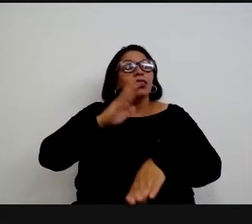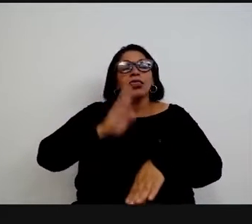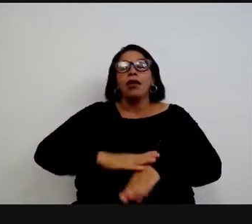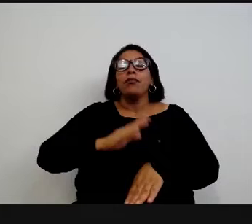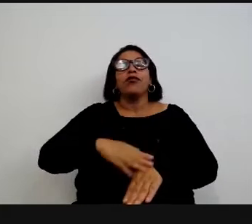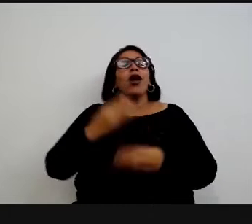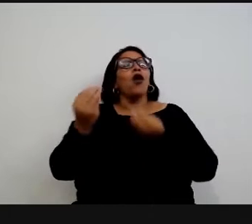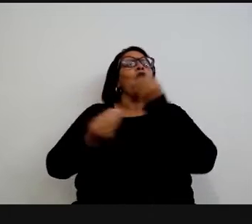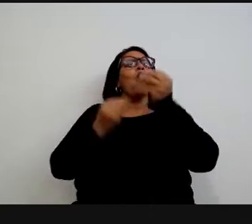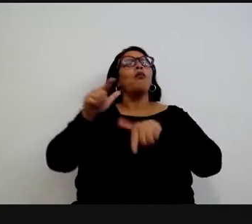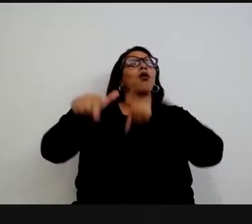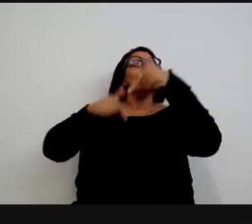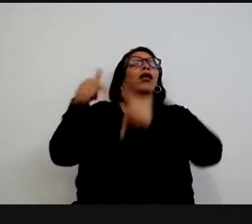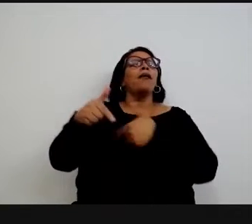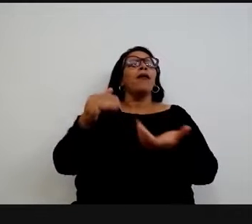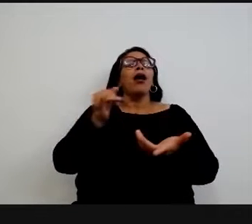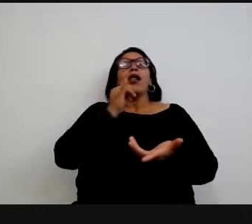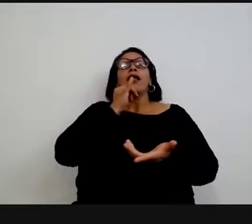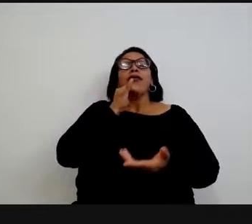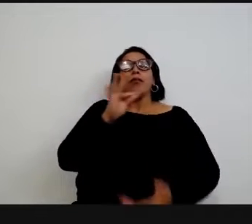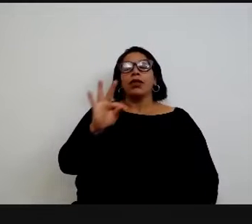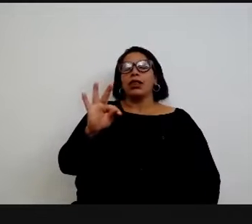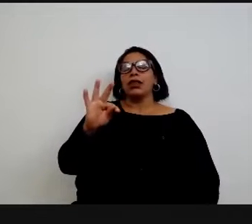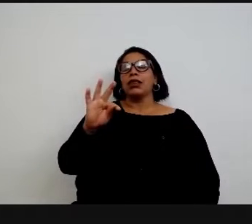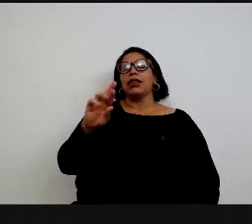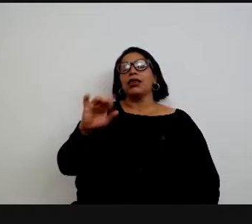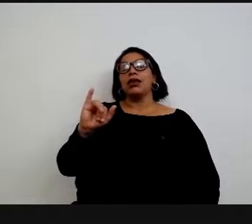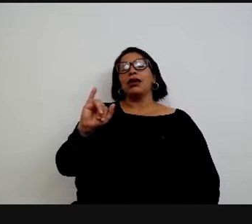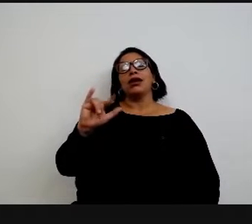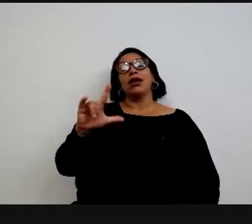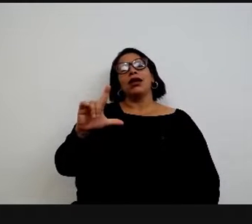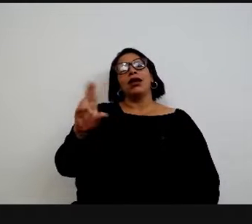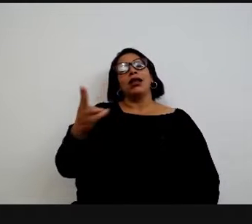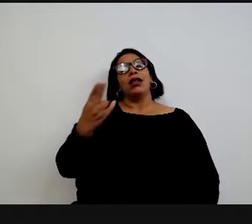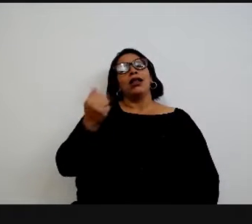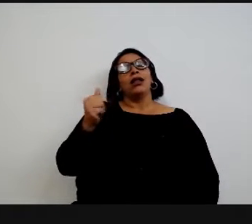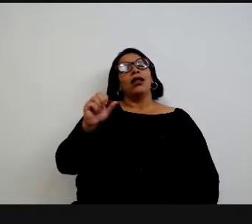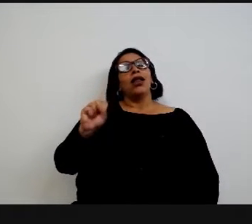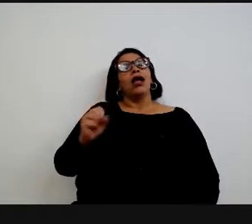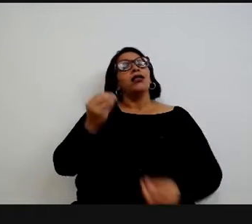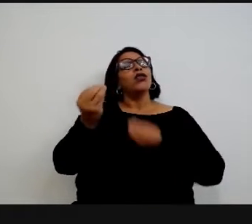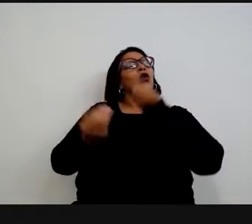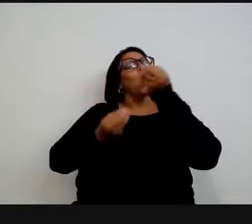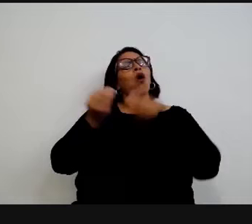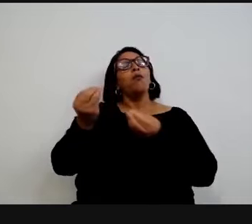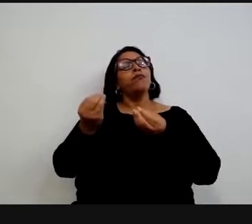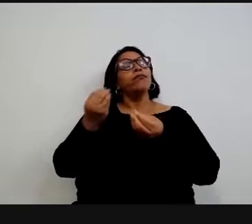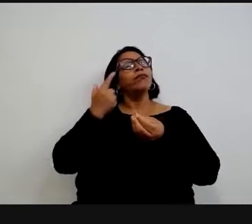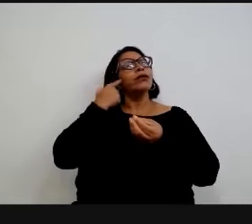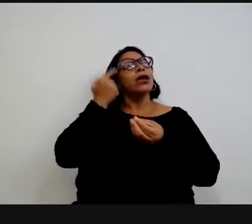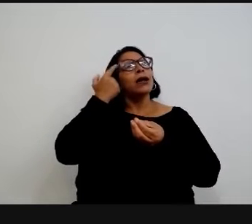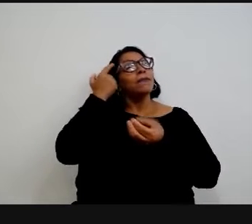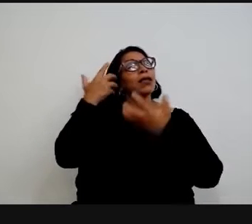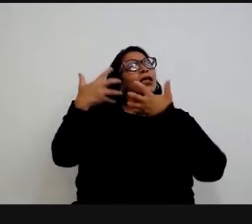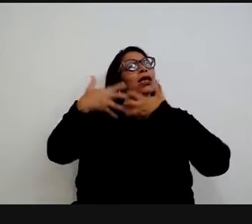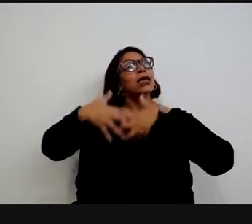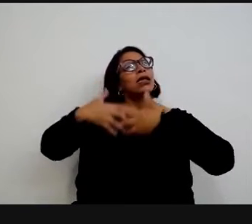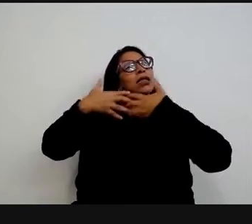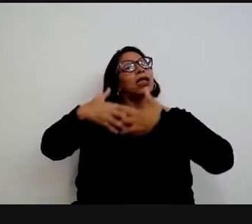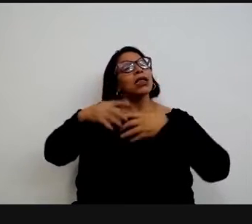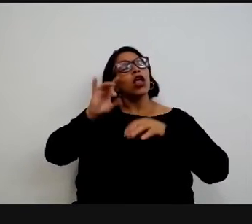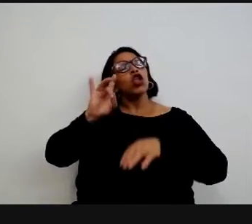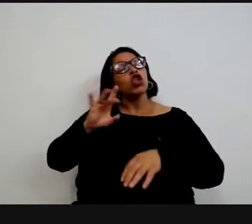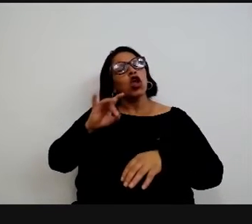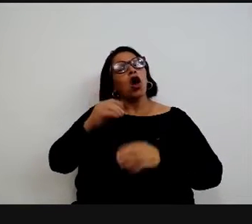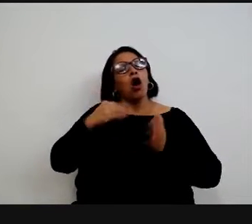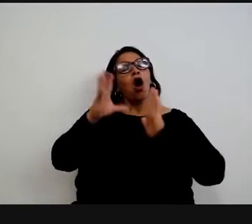aí tentando descobrir como é que trabalha com trilhas. Né? Trilhas vão, de certa forma, nos ajudar a atender não só